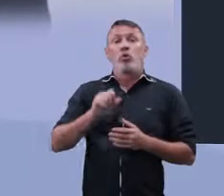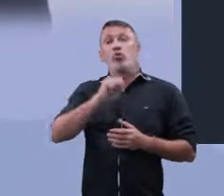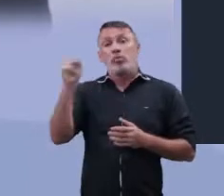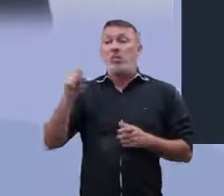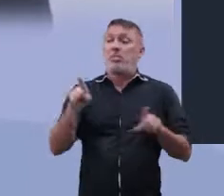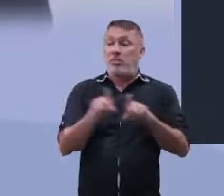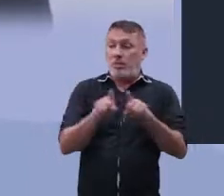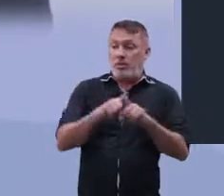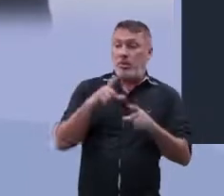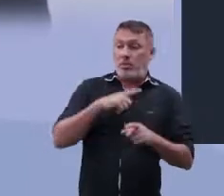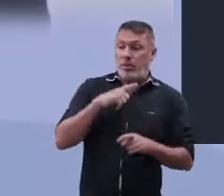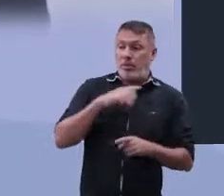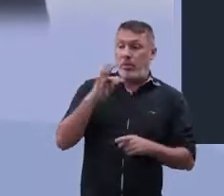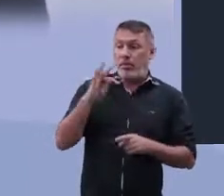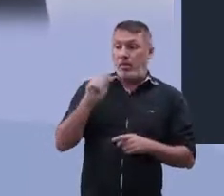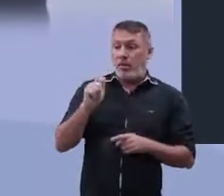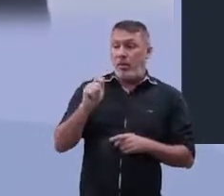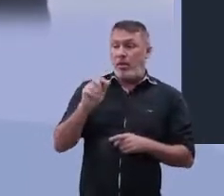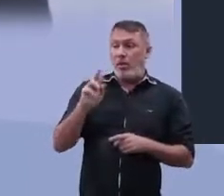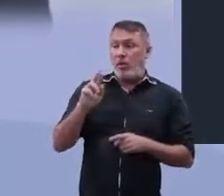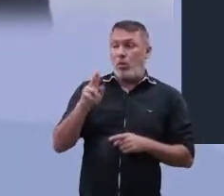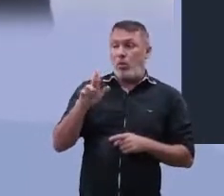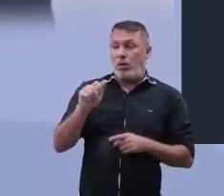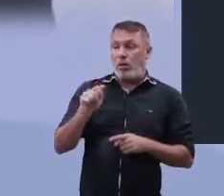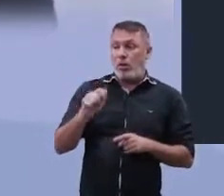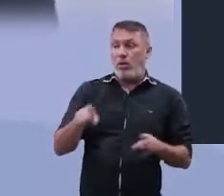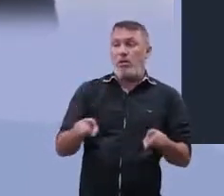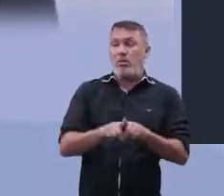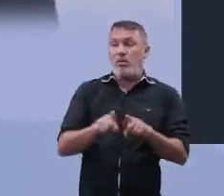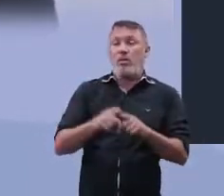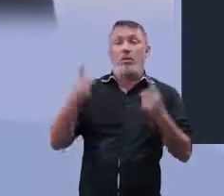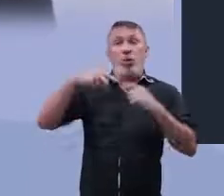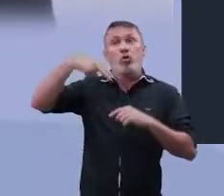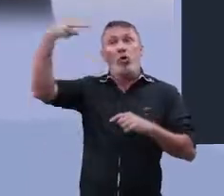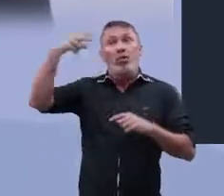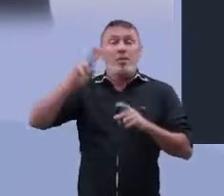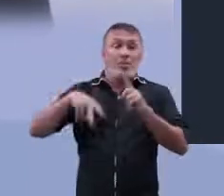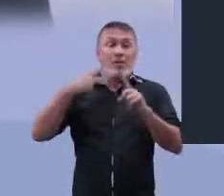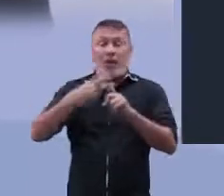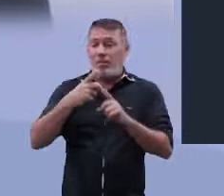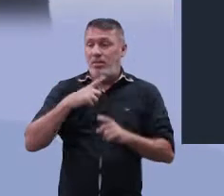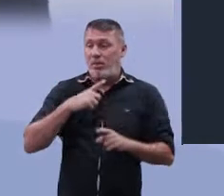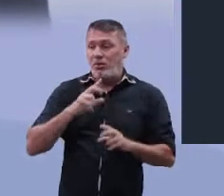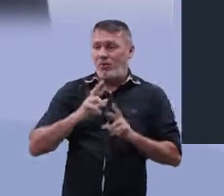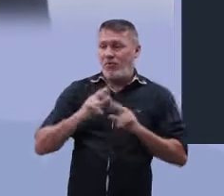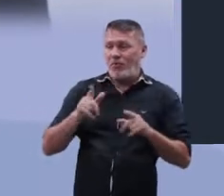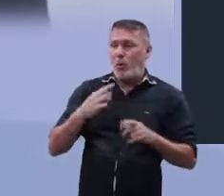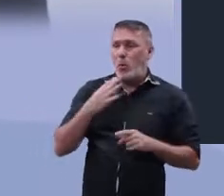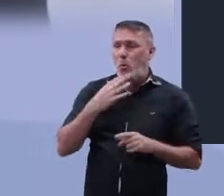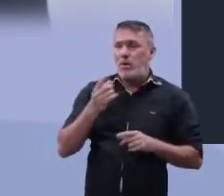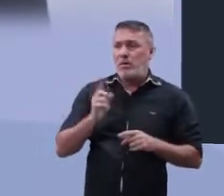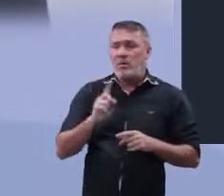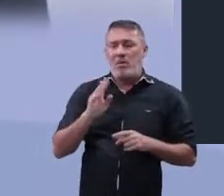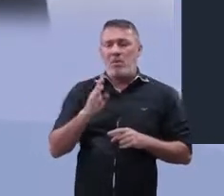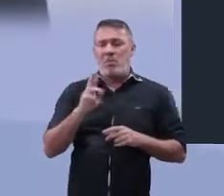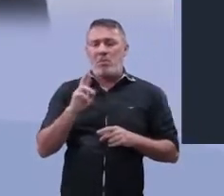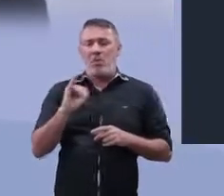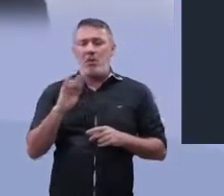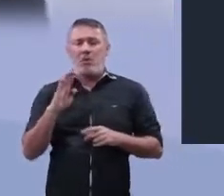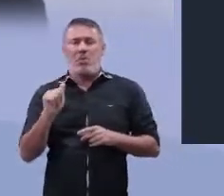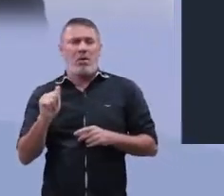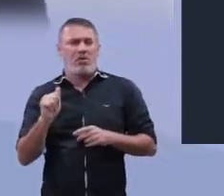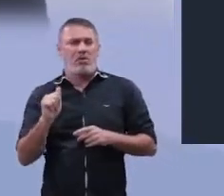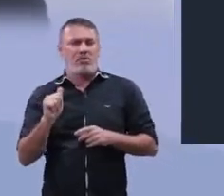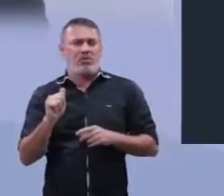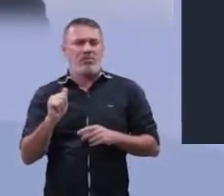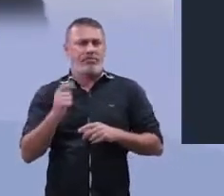região sudeste, ela é conhecida como taruíra. E no nordeste tem um outro ainda que talvez nem é muito conhecido, que é